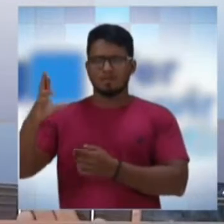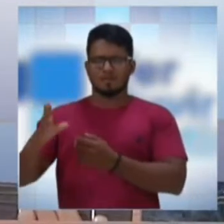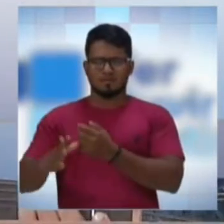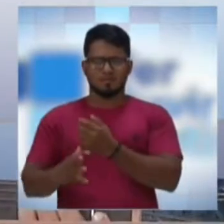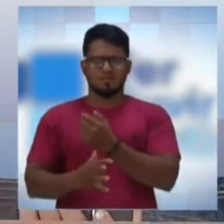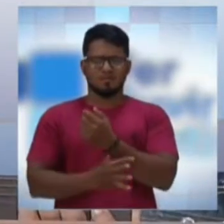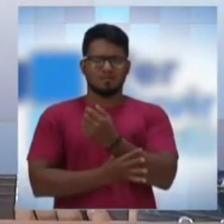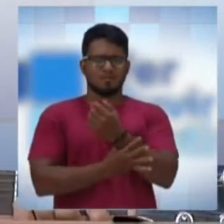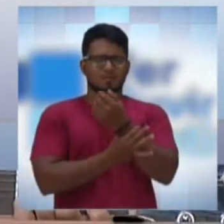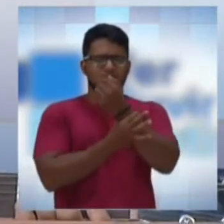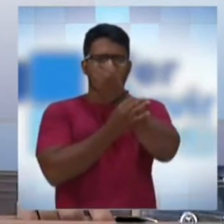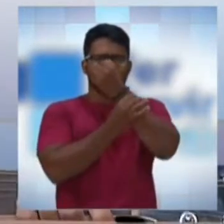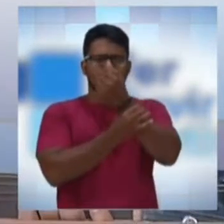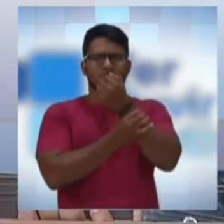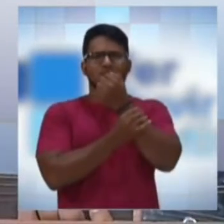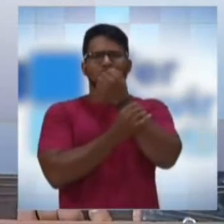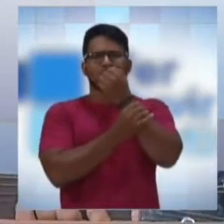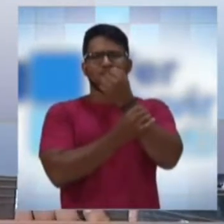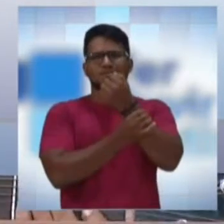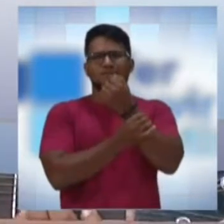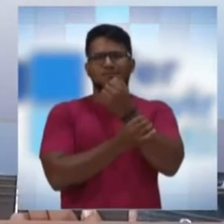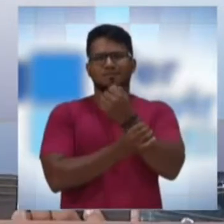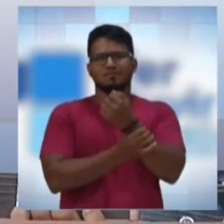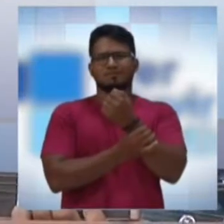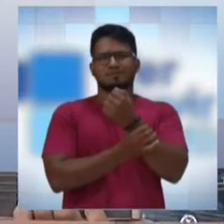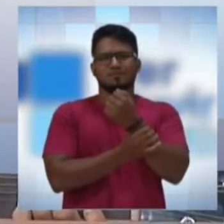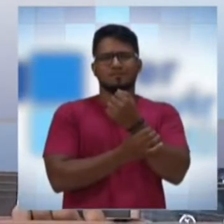segura a minha,